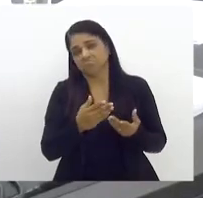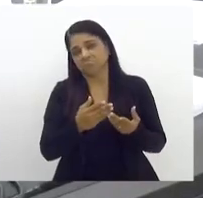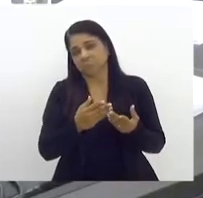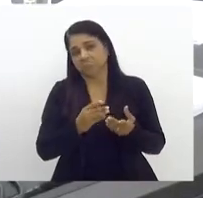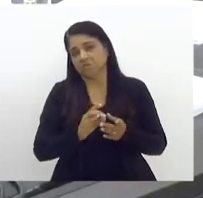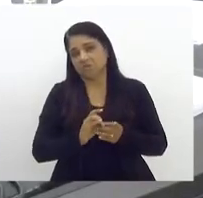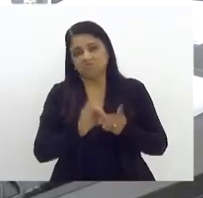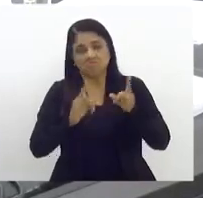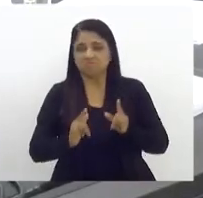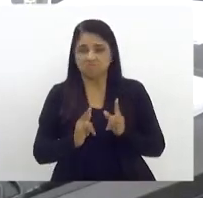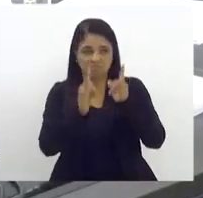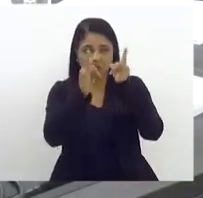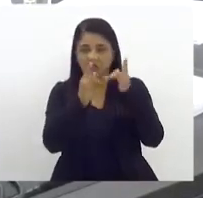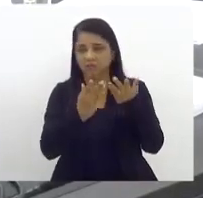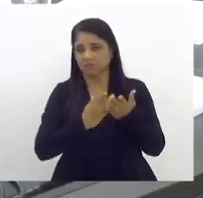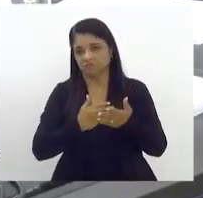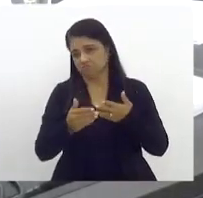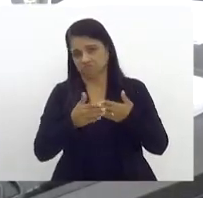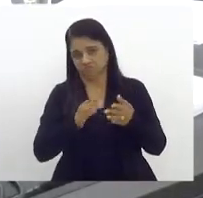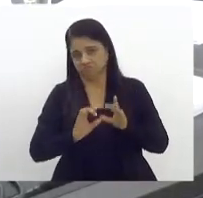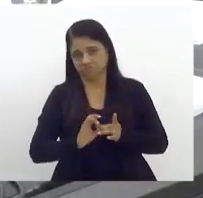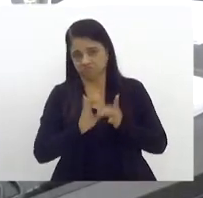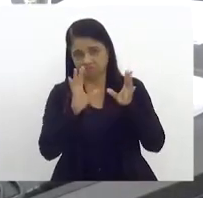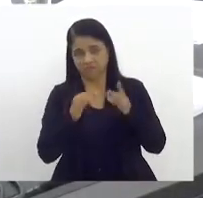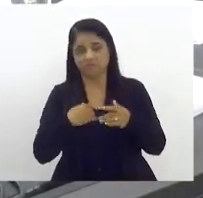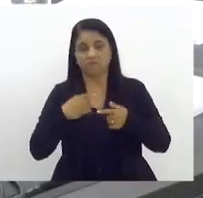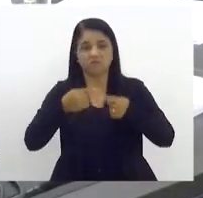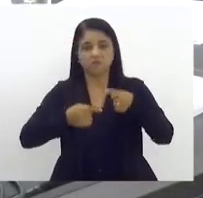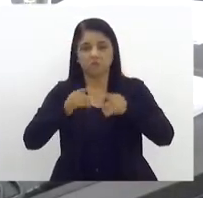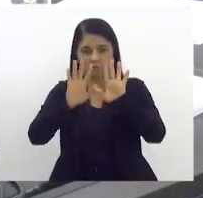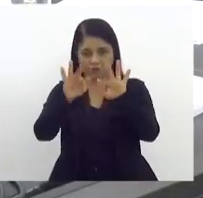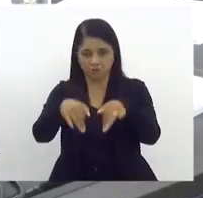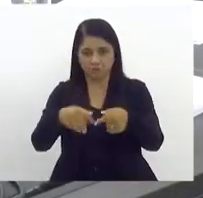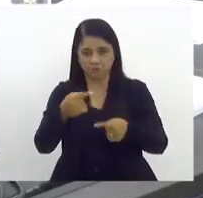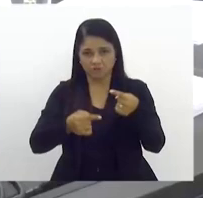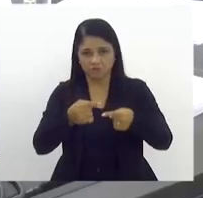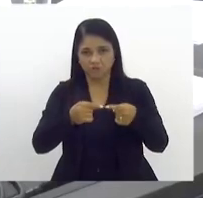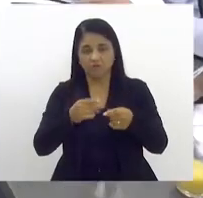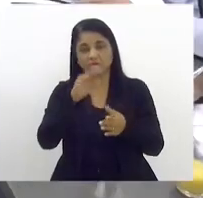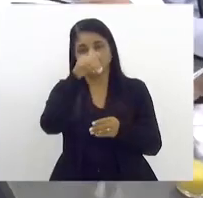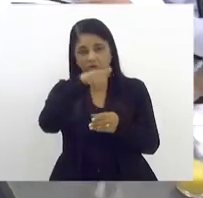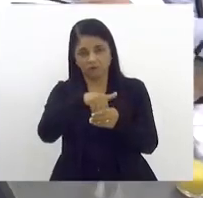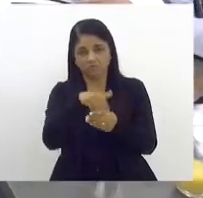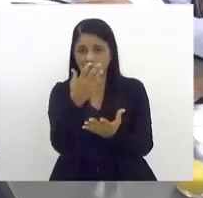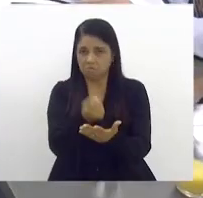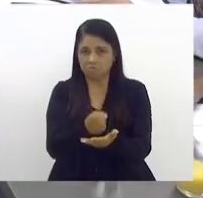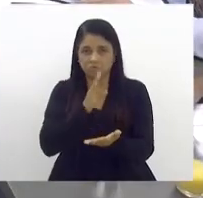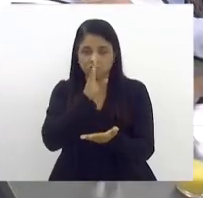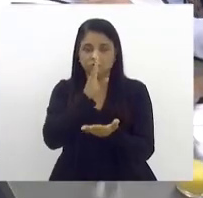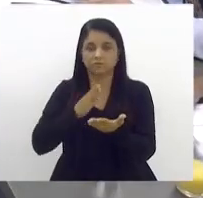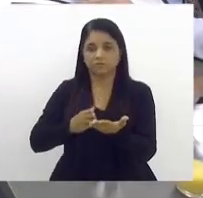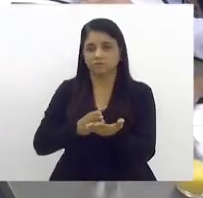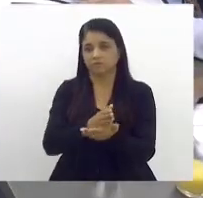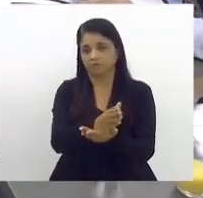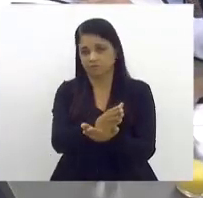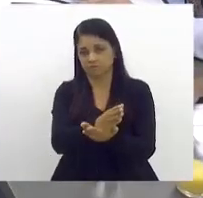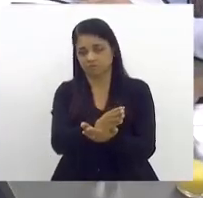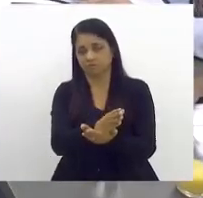do prédio. Em discussão. Não havendo que queira discutir, encerrada a discussão, em votação, os senhores que aprovam, permaneçam como